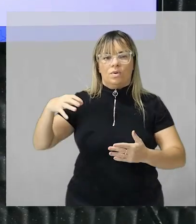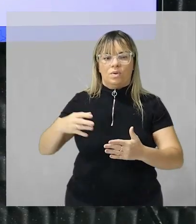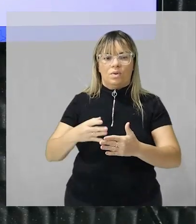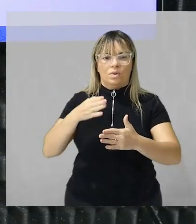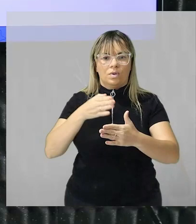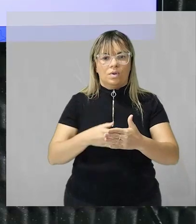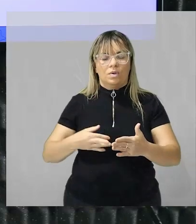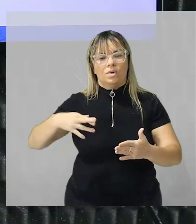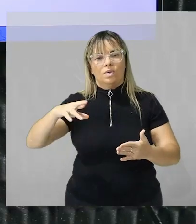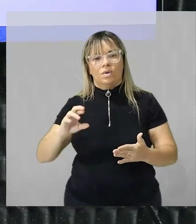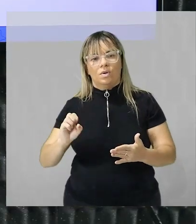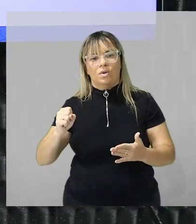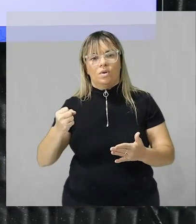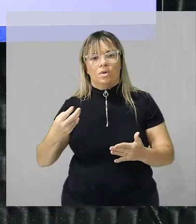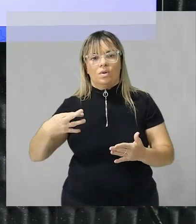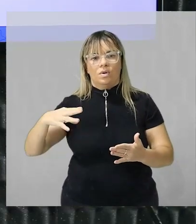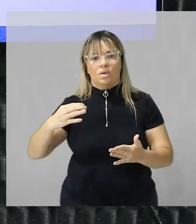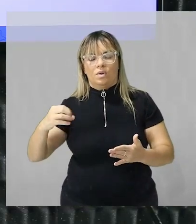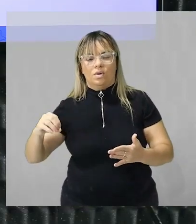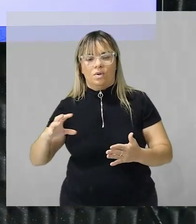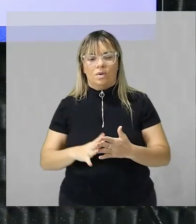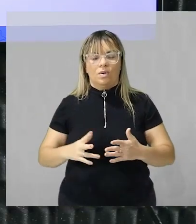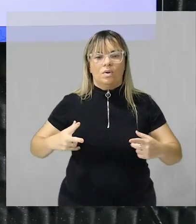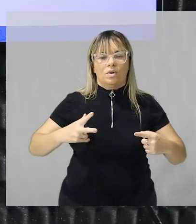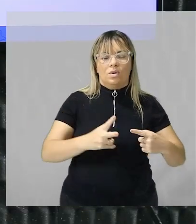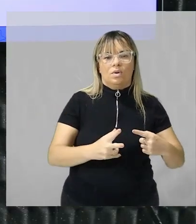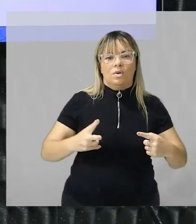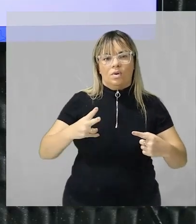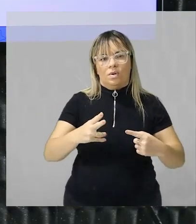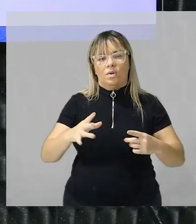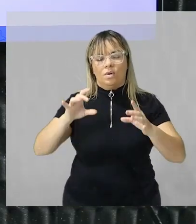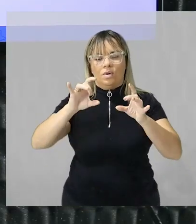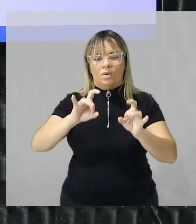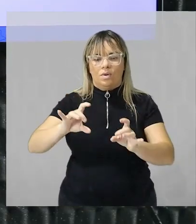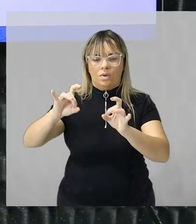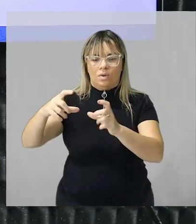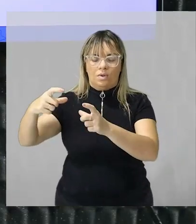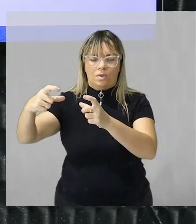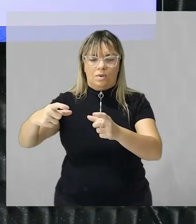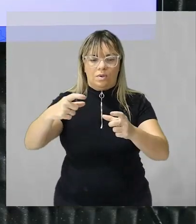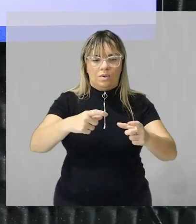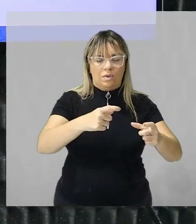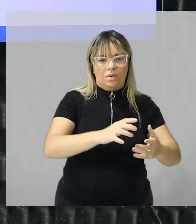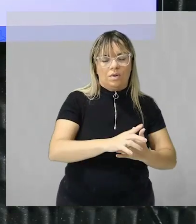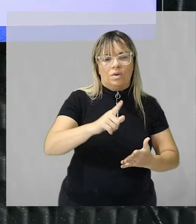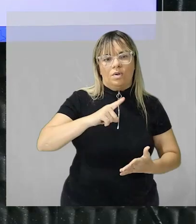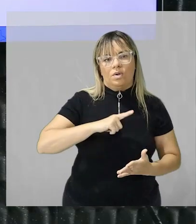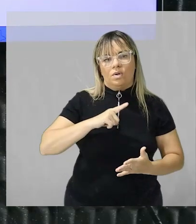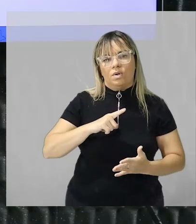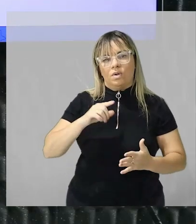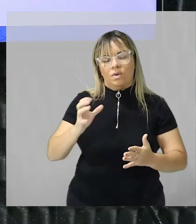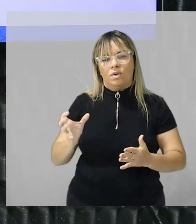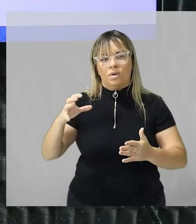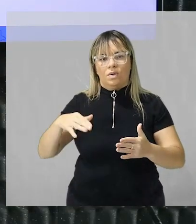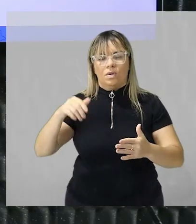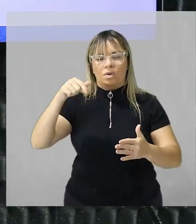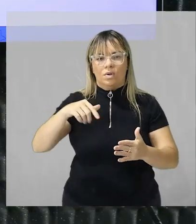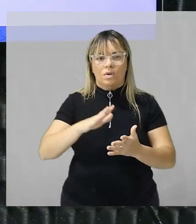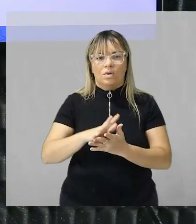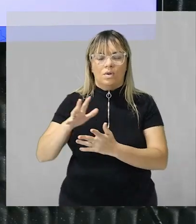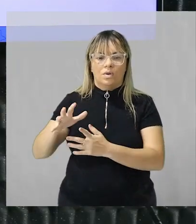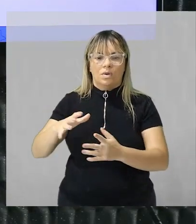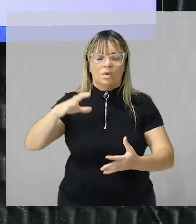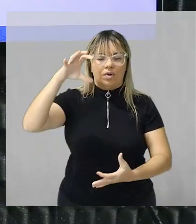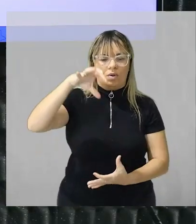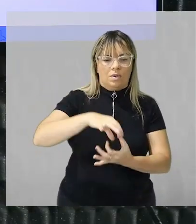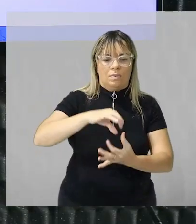de restrição para cortar os materiais genéticos em pontos específicos, tem que ter a presença de enzimas que promovem a